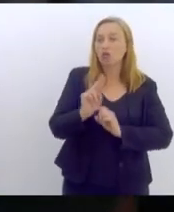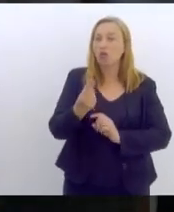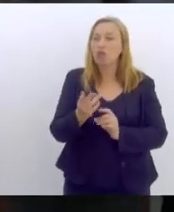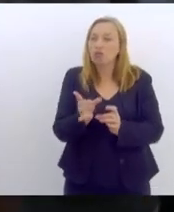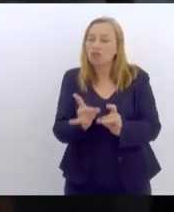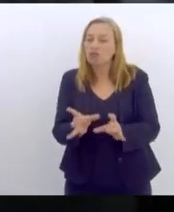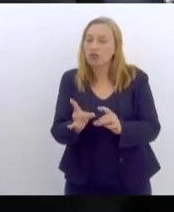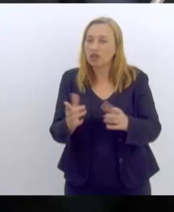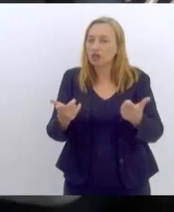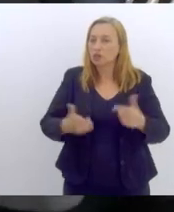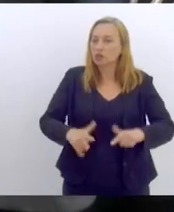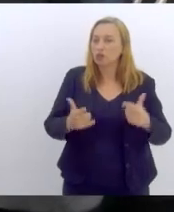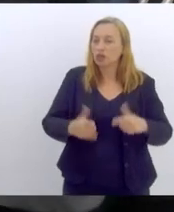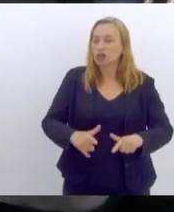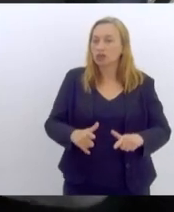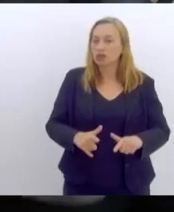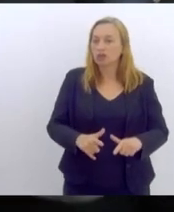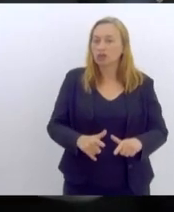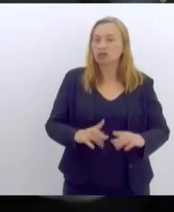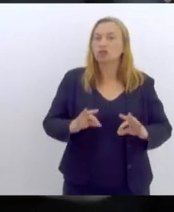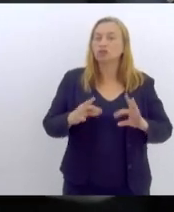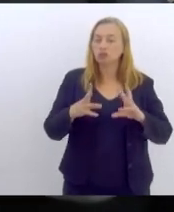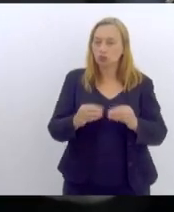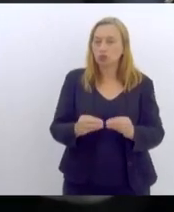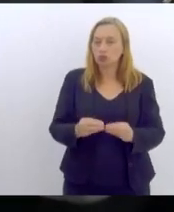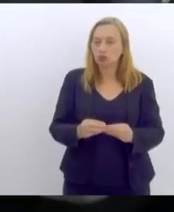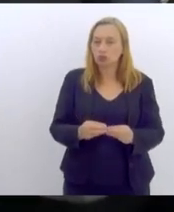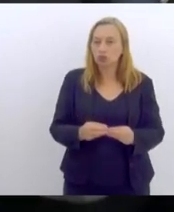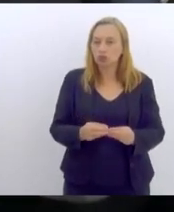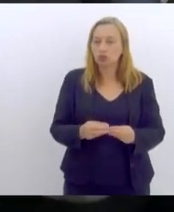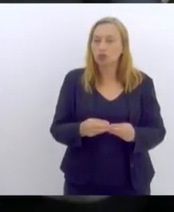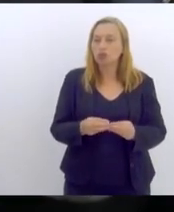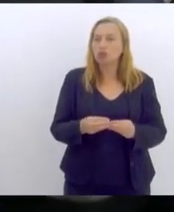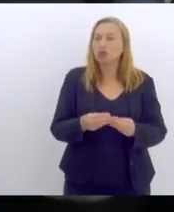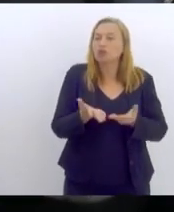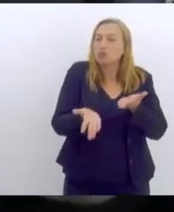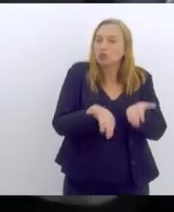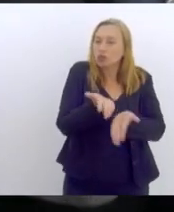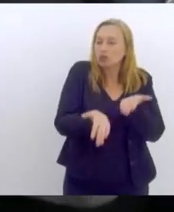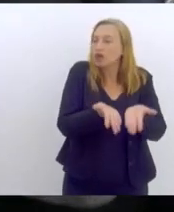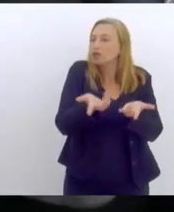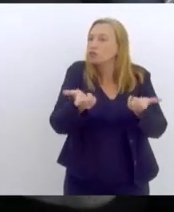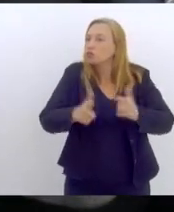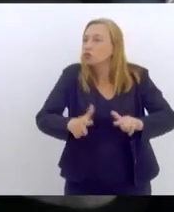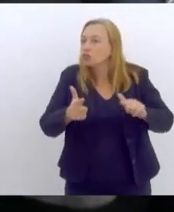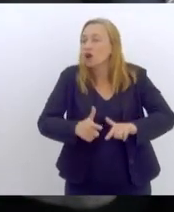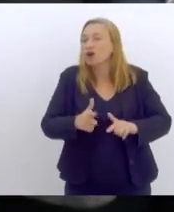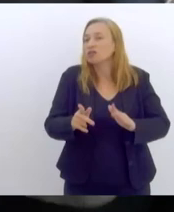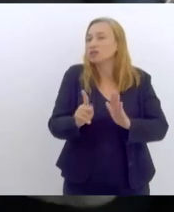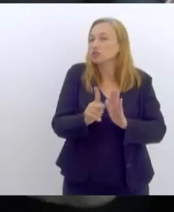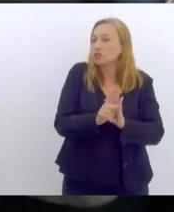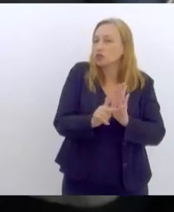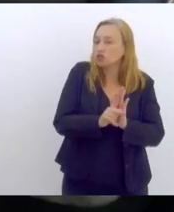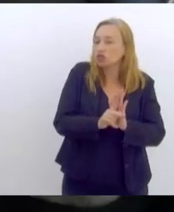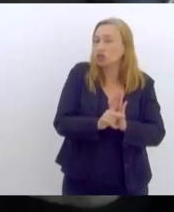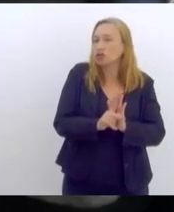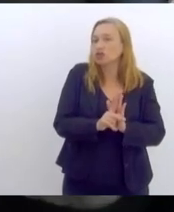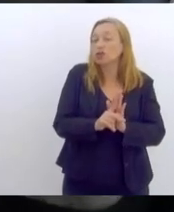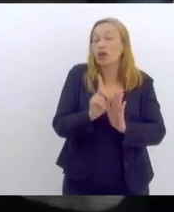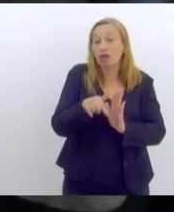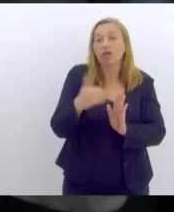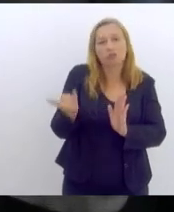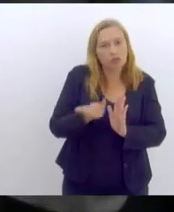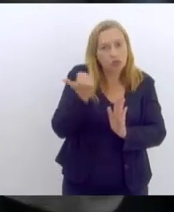local, tudo que possa garantir, de alguma forma, a preservação desse espaço. Então, esse projeto é de extrema